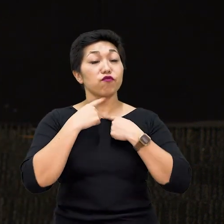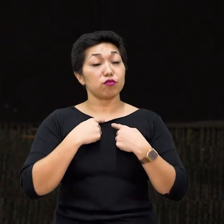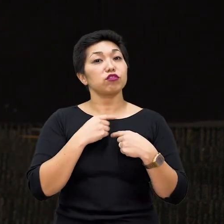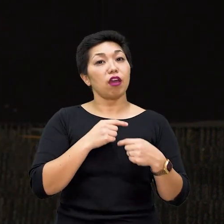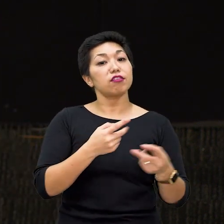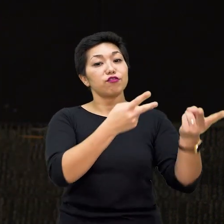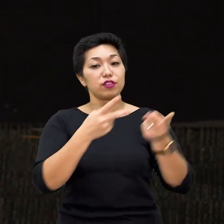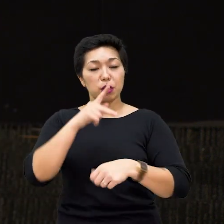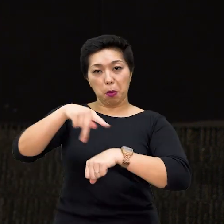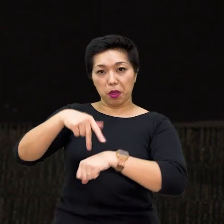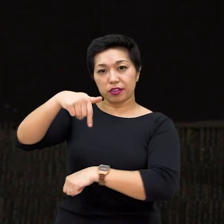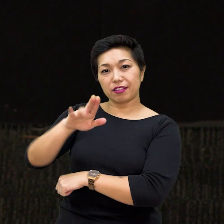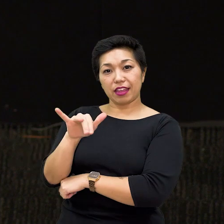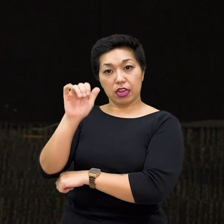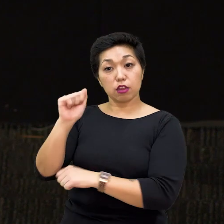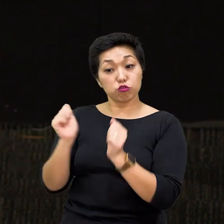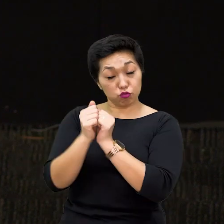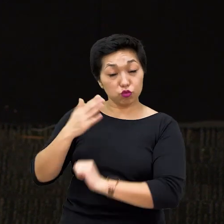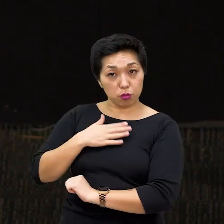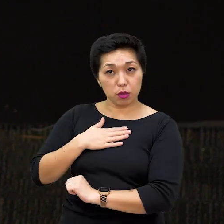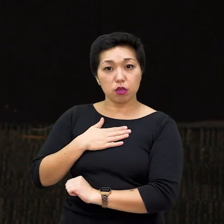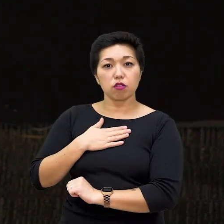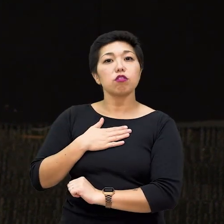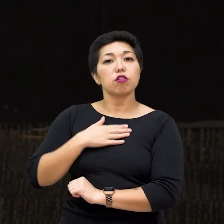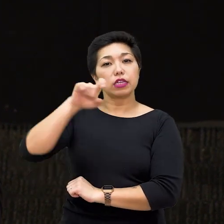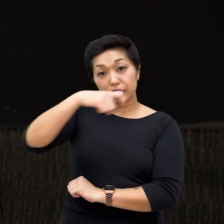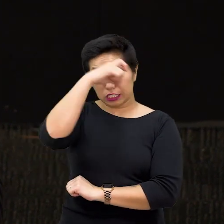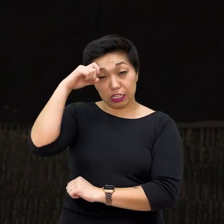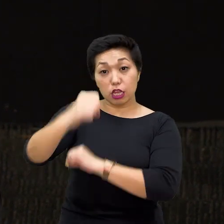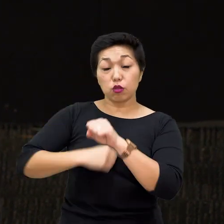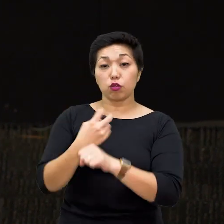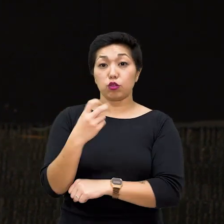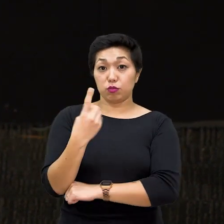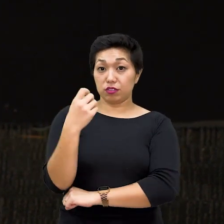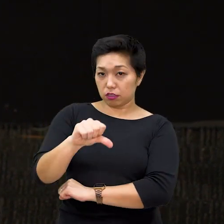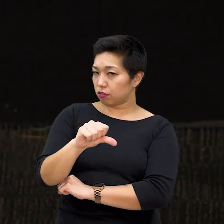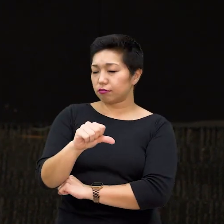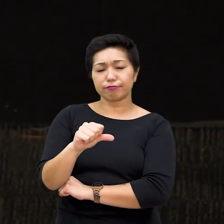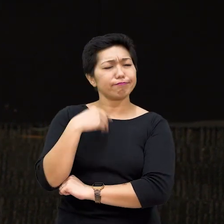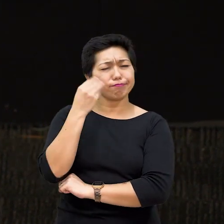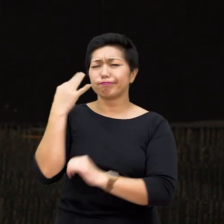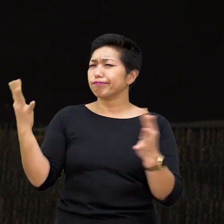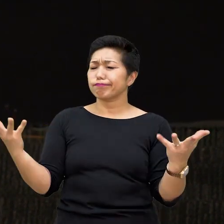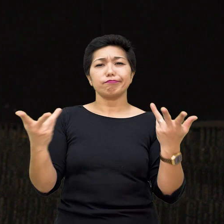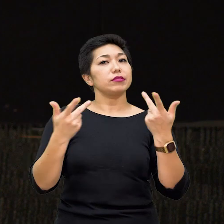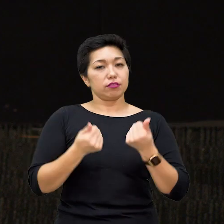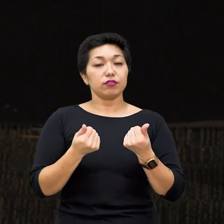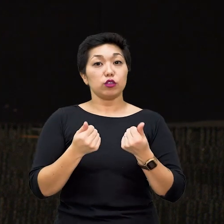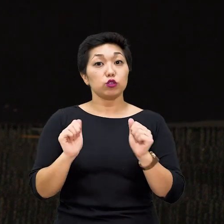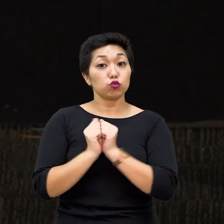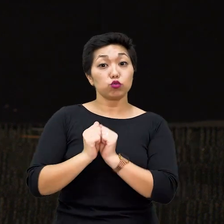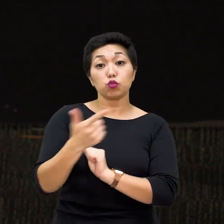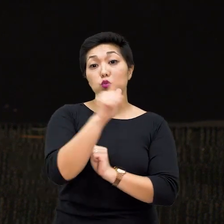comigo, e para nós, em janeiro de 2019, foi uma experiência formidável, junto com